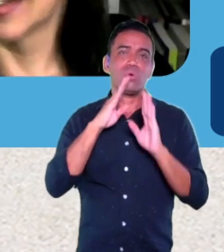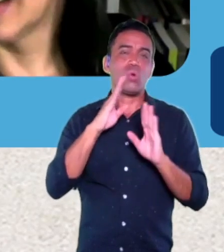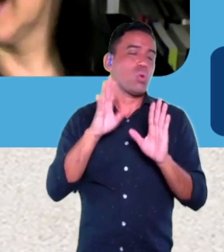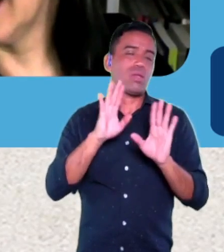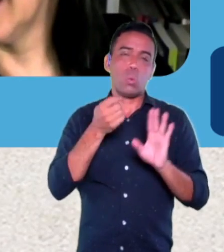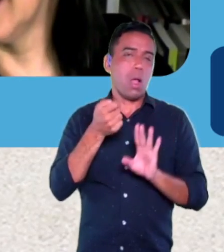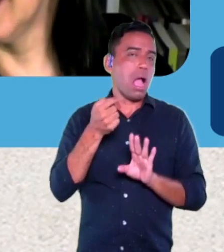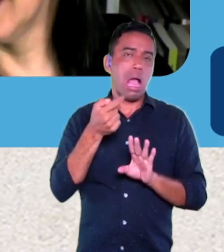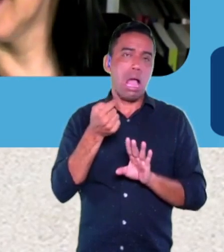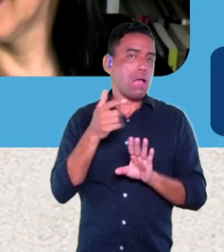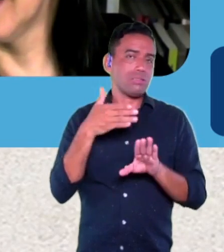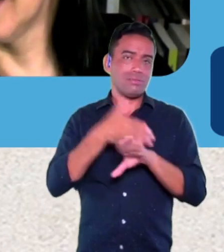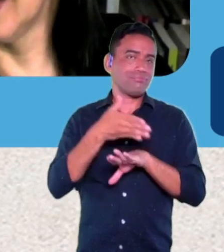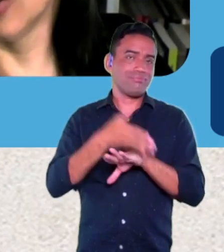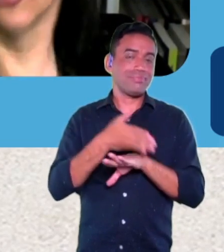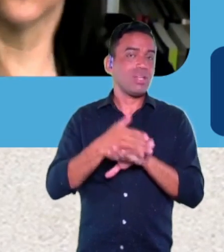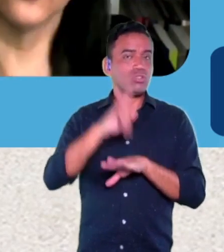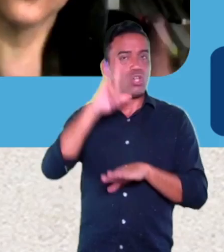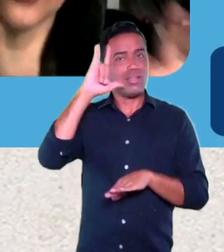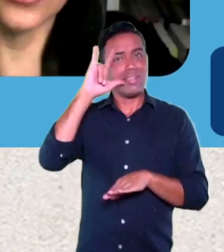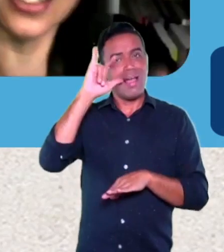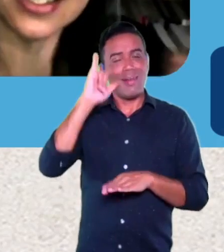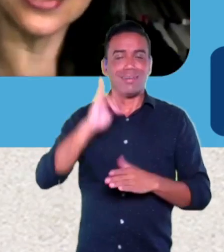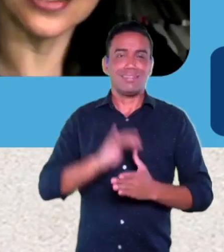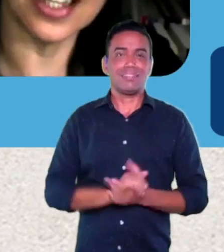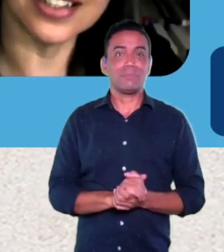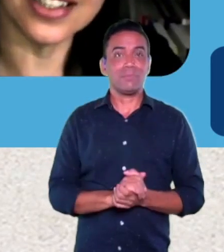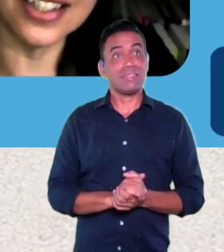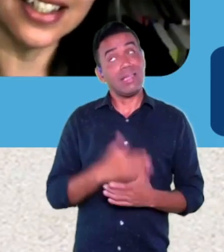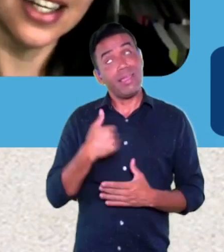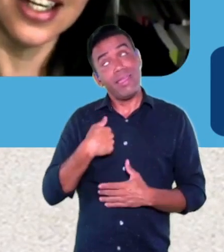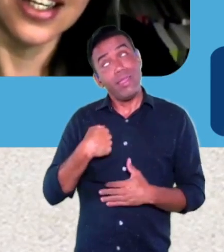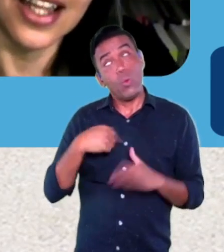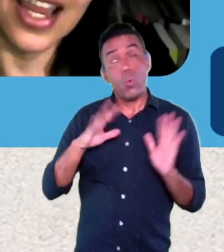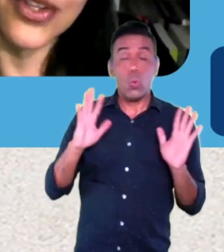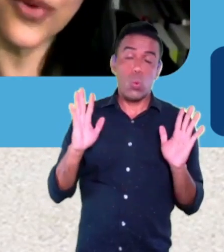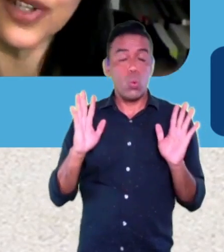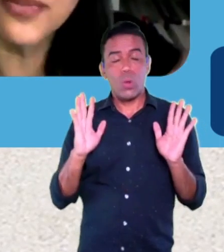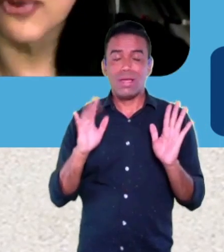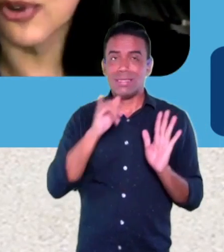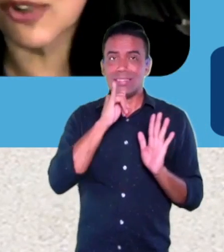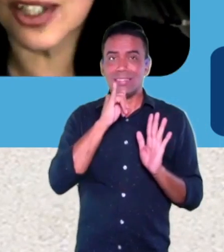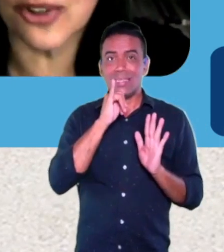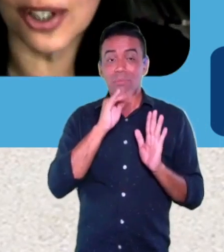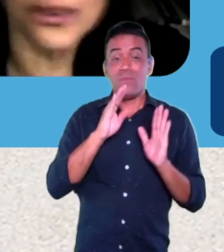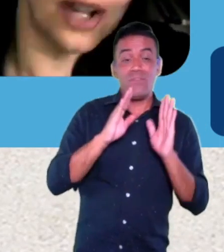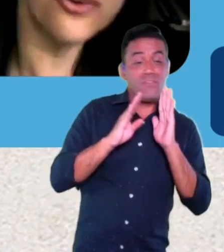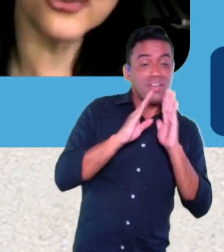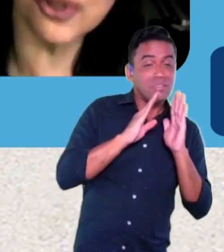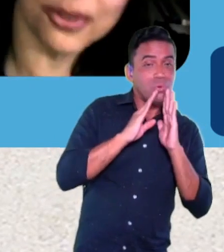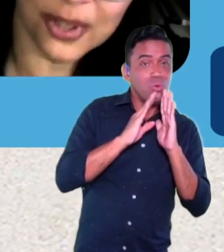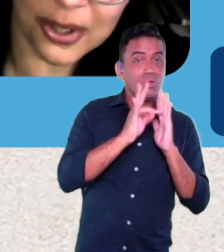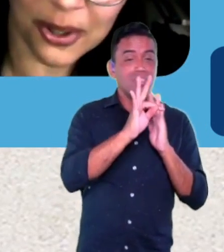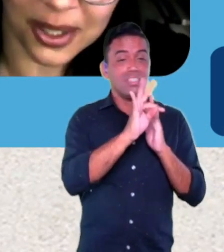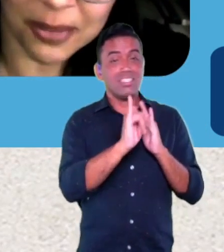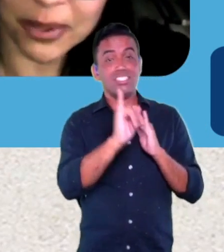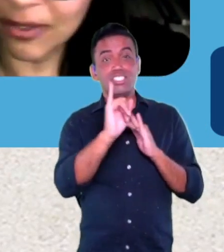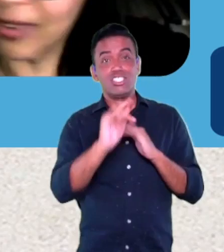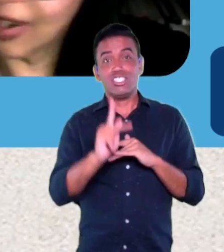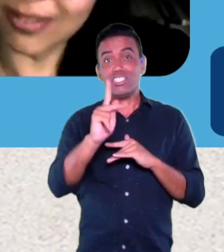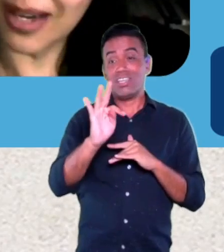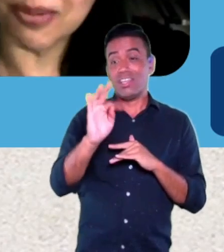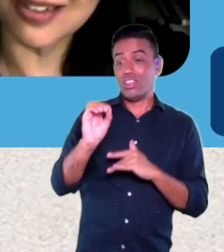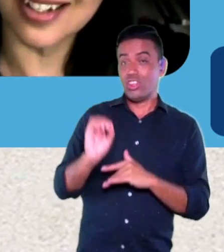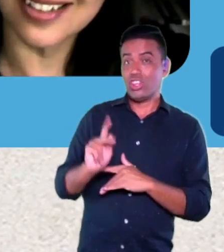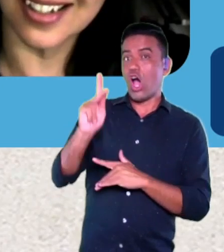coisa. é, sou aquela que ainda está assim, entre o Facebook e o TikTok. Não estou no TikTok, porque